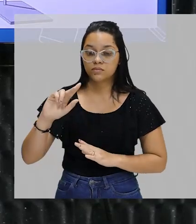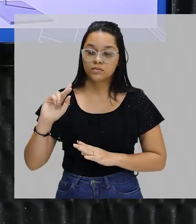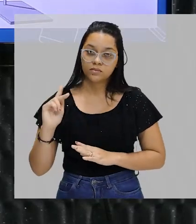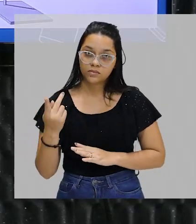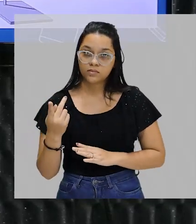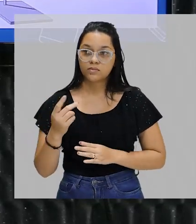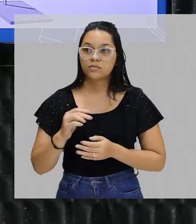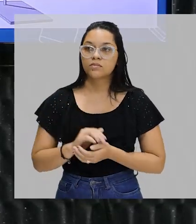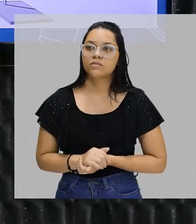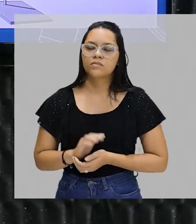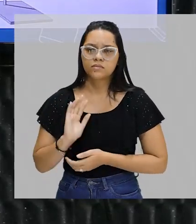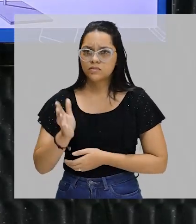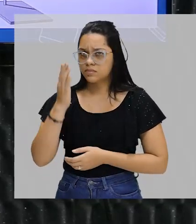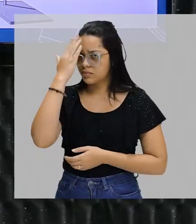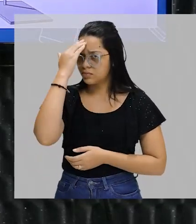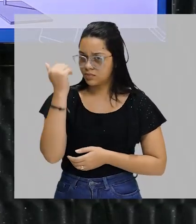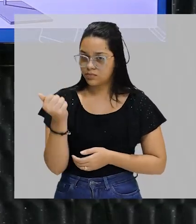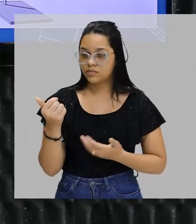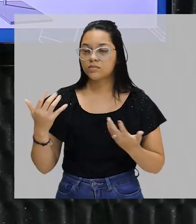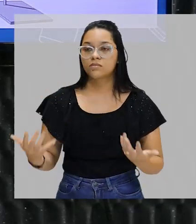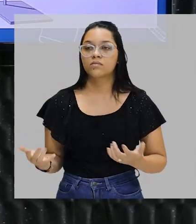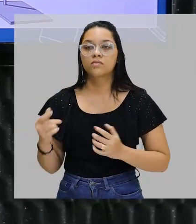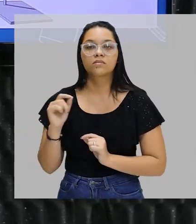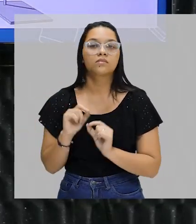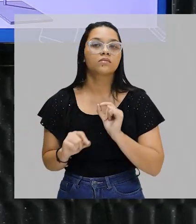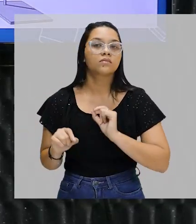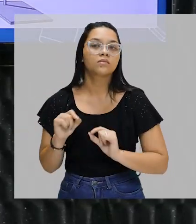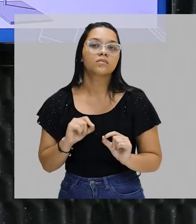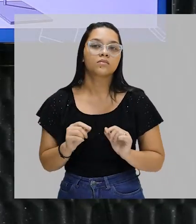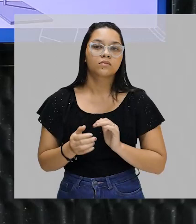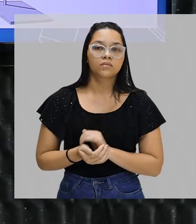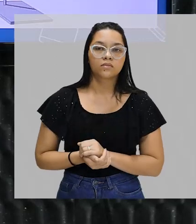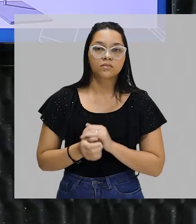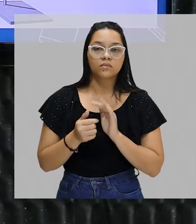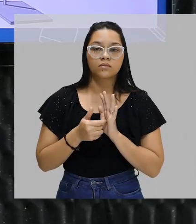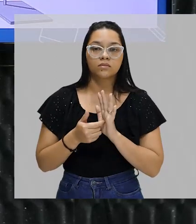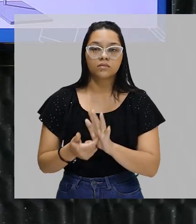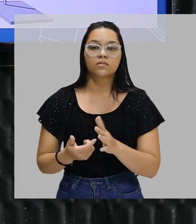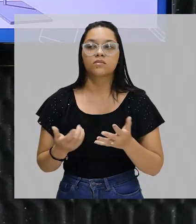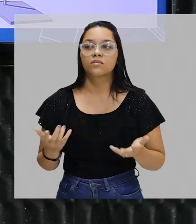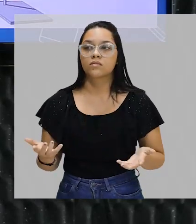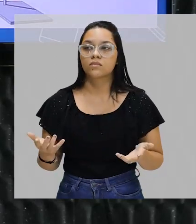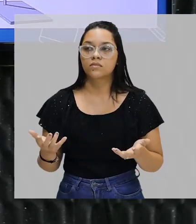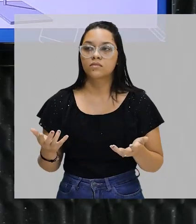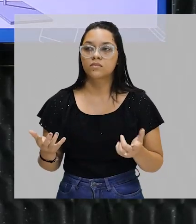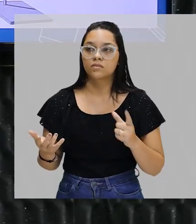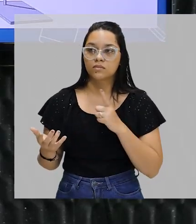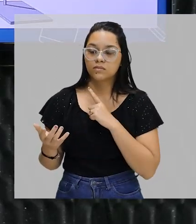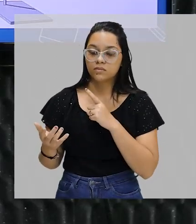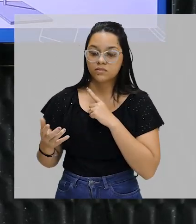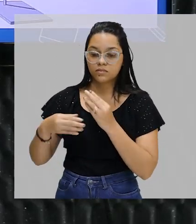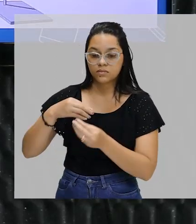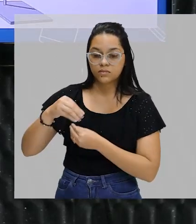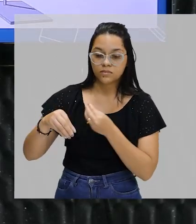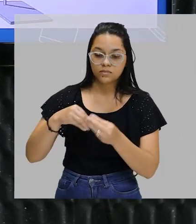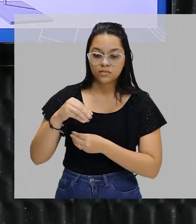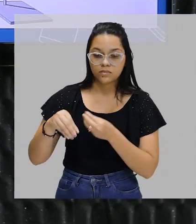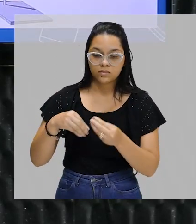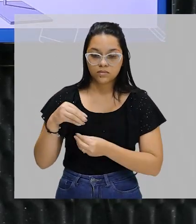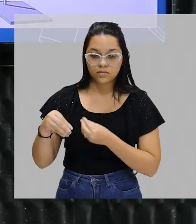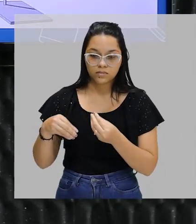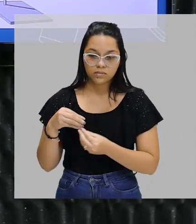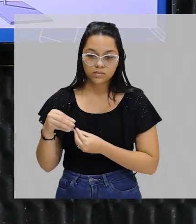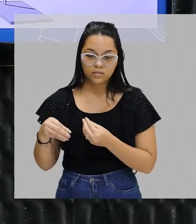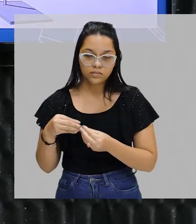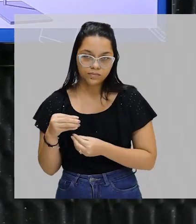solução. Já sabemos que os indicadores, eles apresentam, eles vão ter uma mudança de coloração